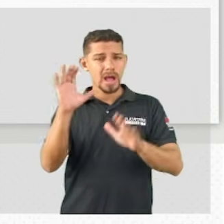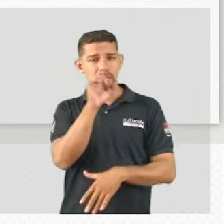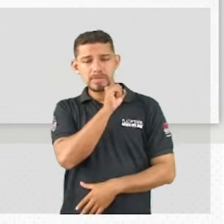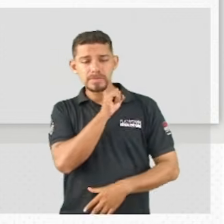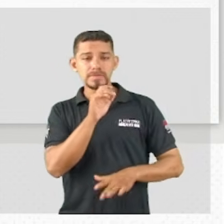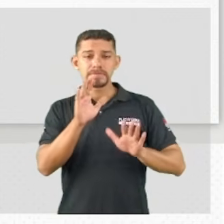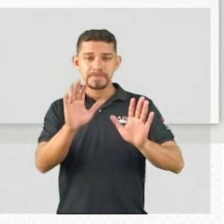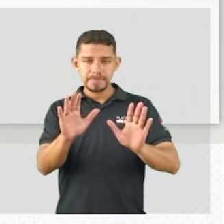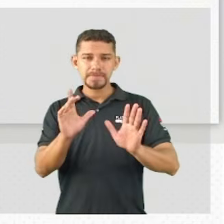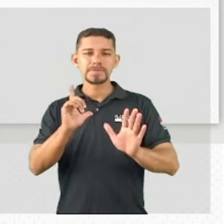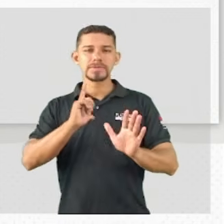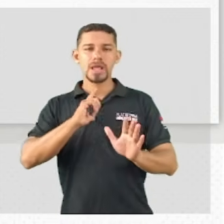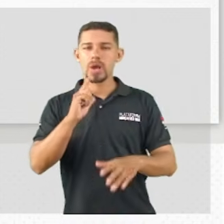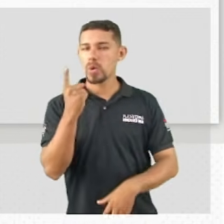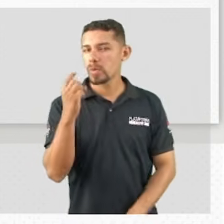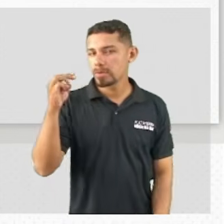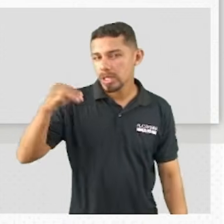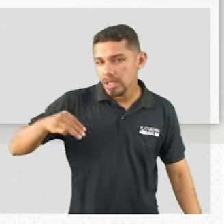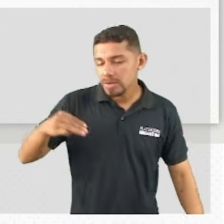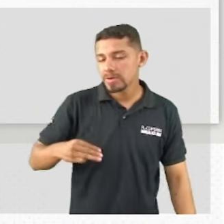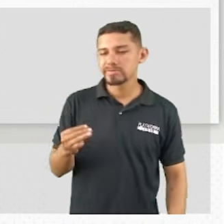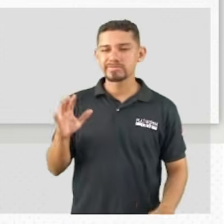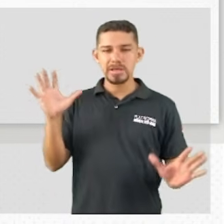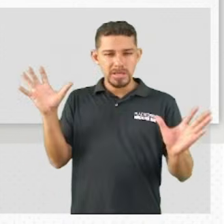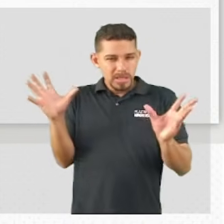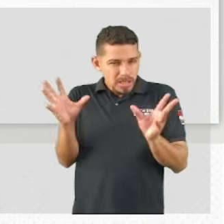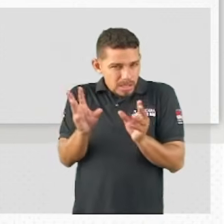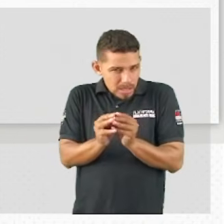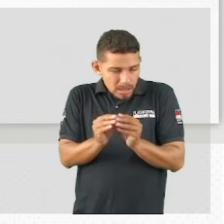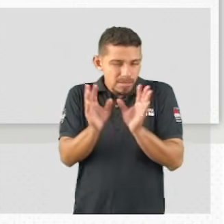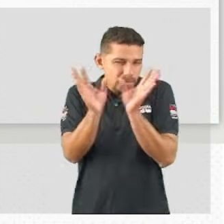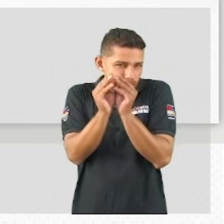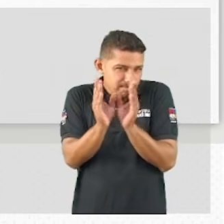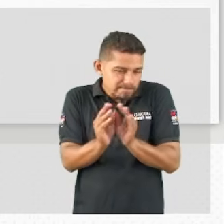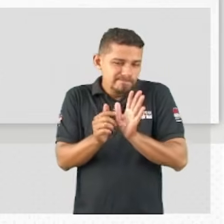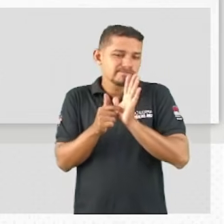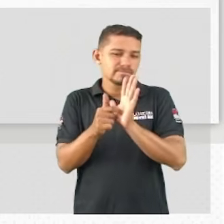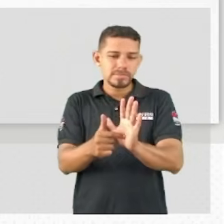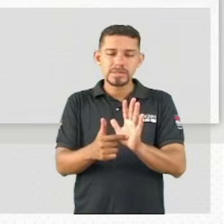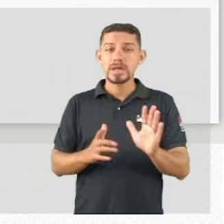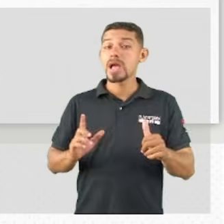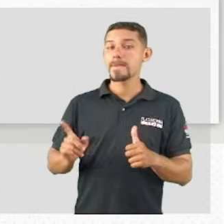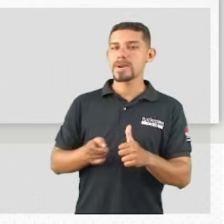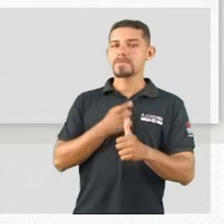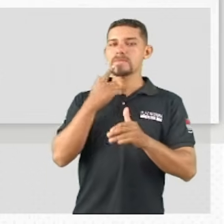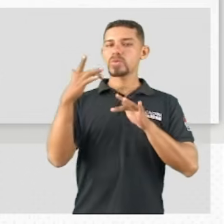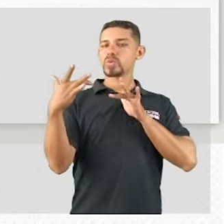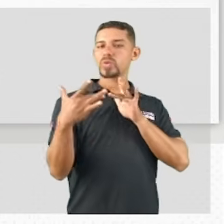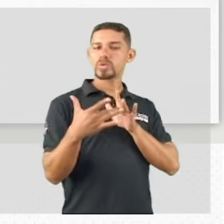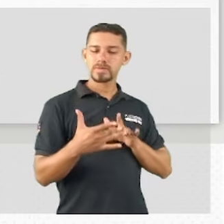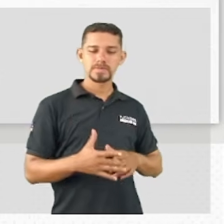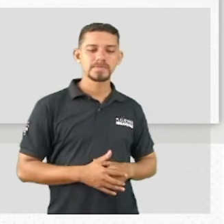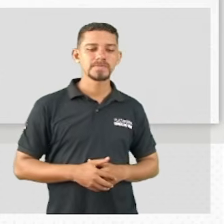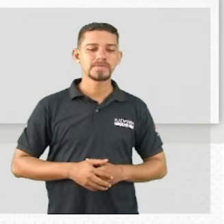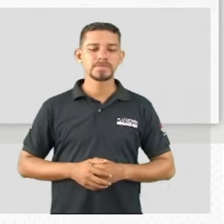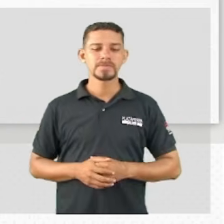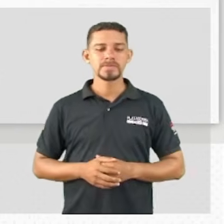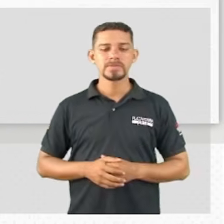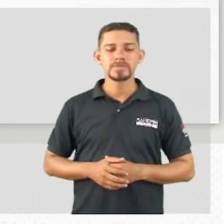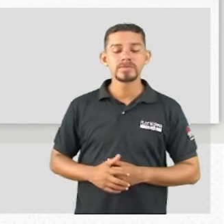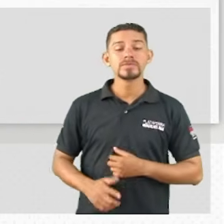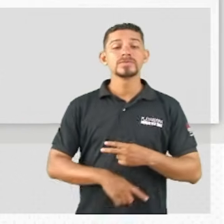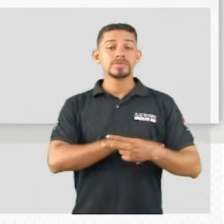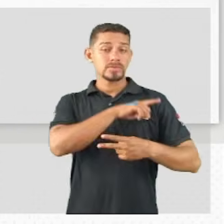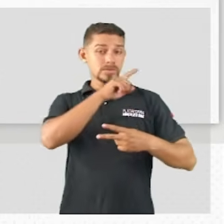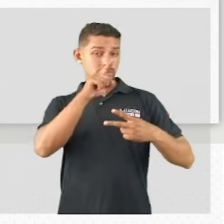esse 1 minuto para fazer uma breve apresentação. Esse é como se fosse o primeiro contato, né, essa introdução.